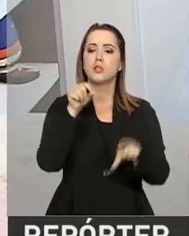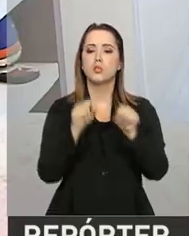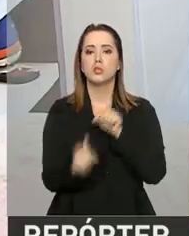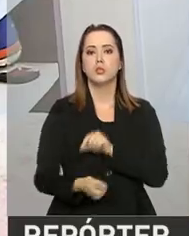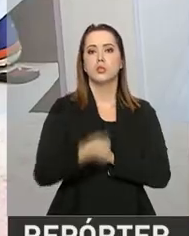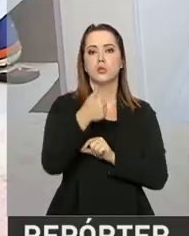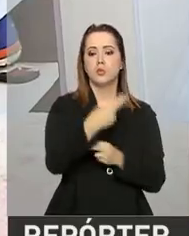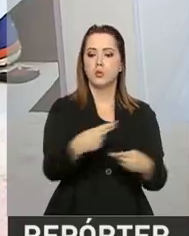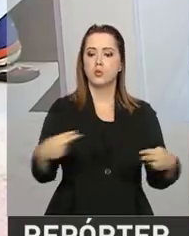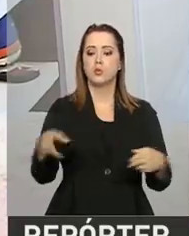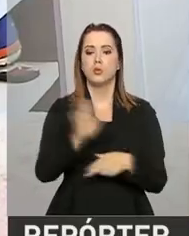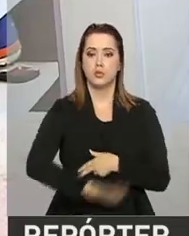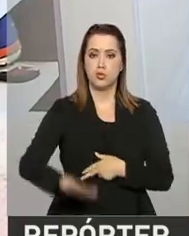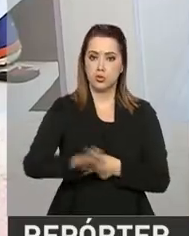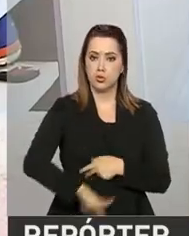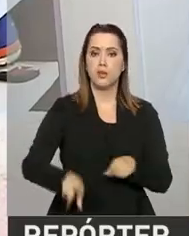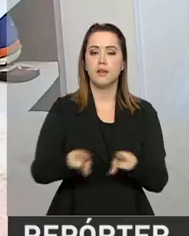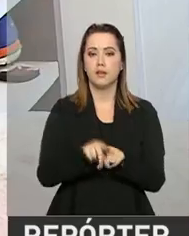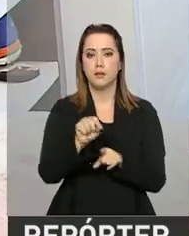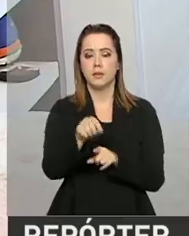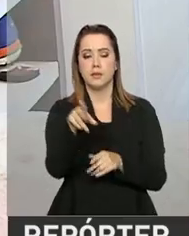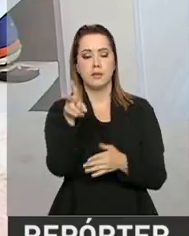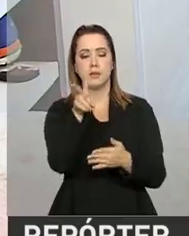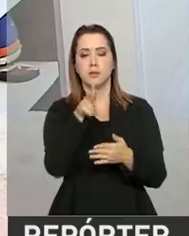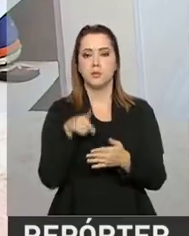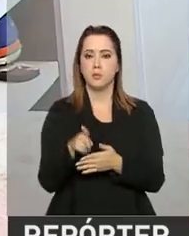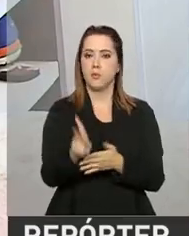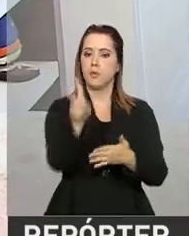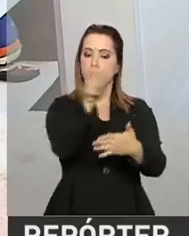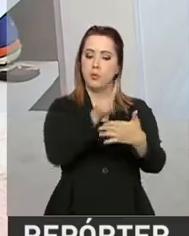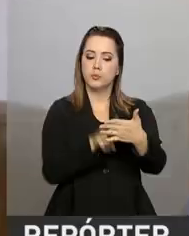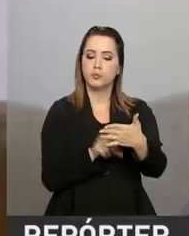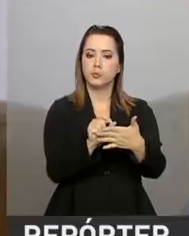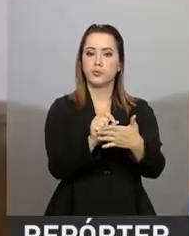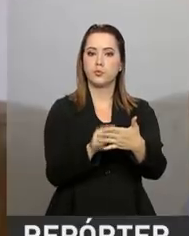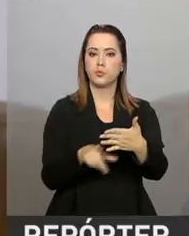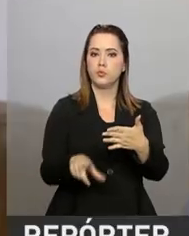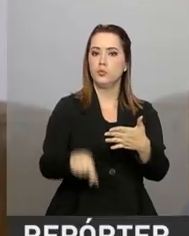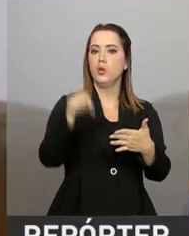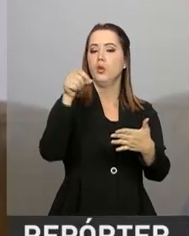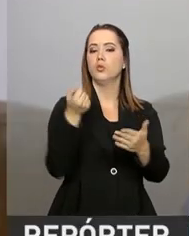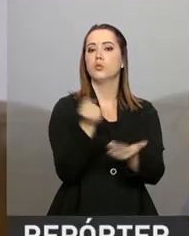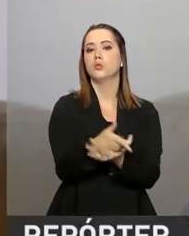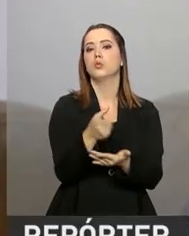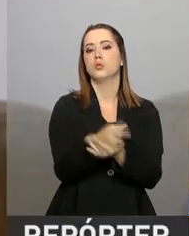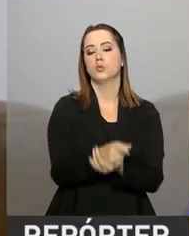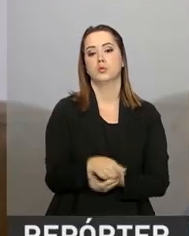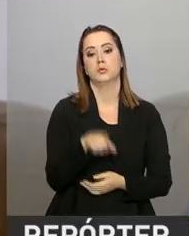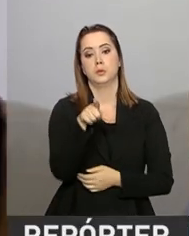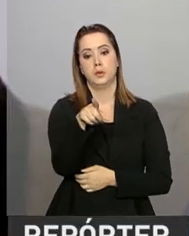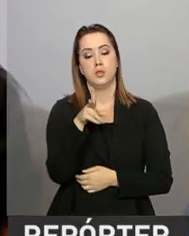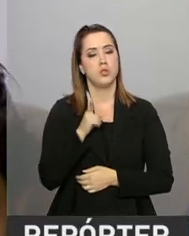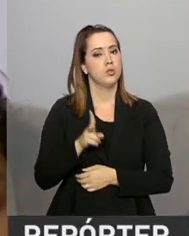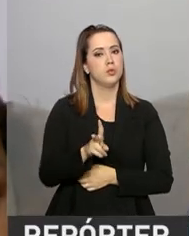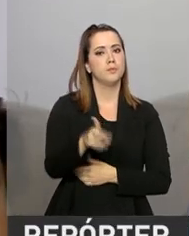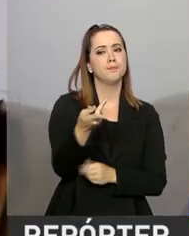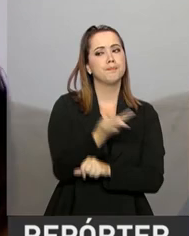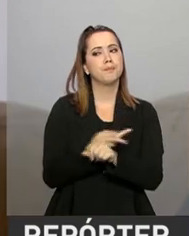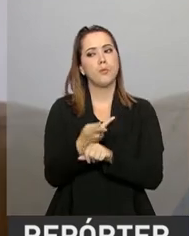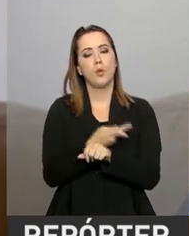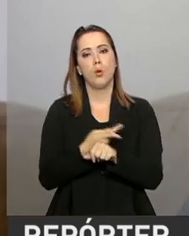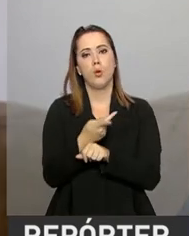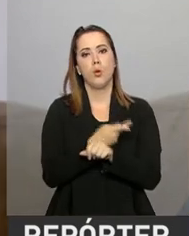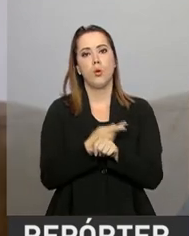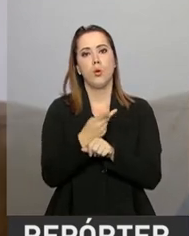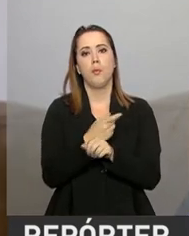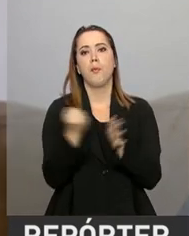e sempre lê os rótulos na hora de decidir qual produto comprar. A gente está sempre atrás de uma marca que a gente conhece, sempre um produto que a